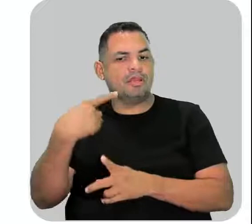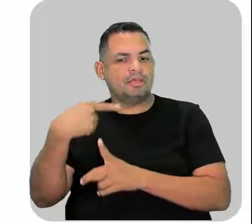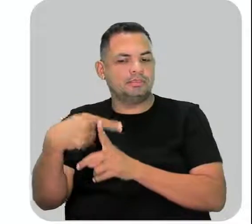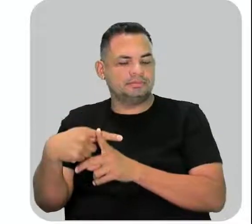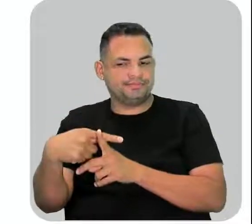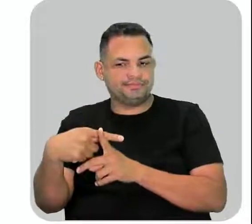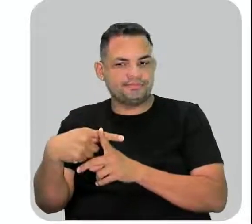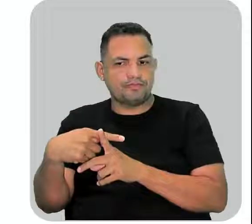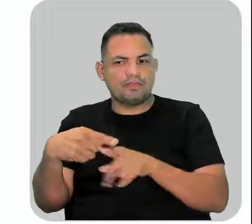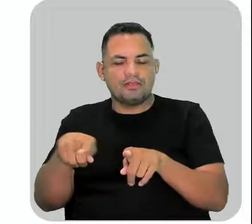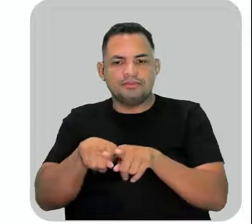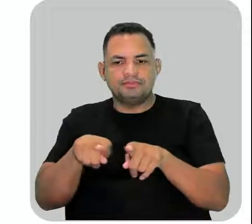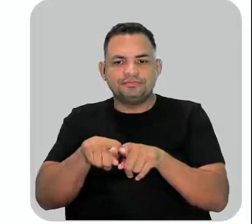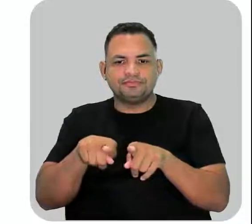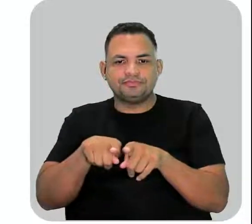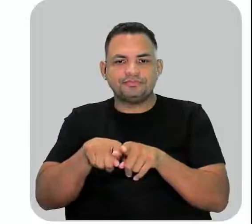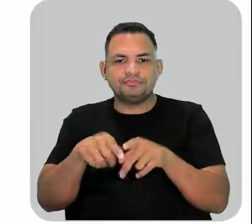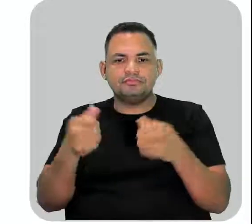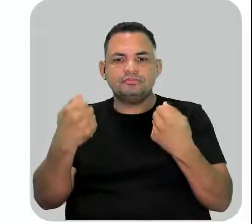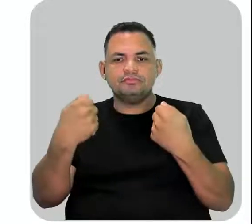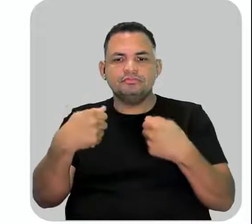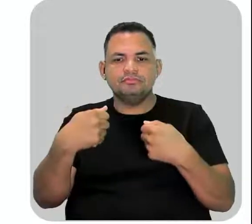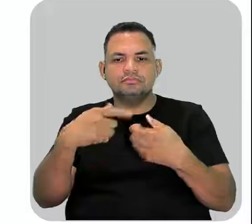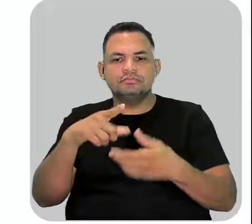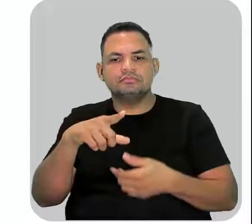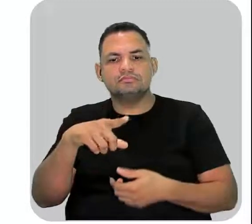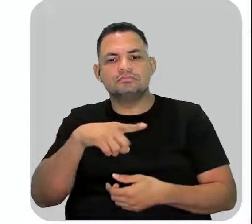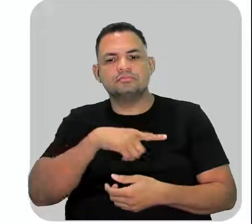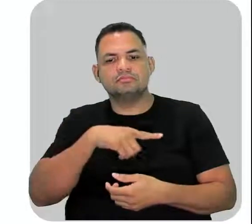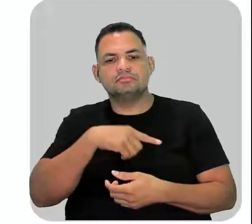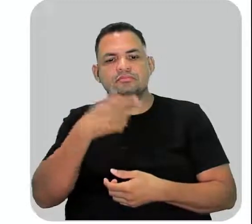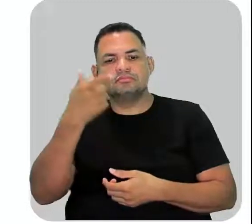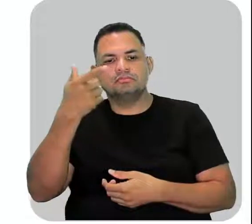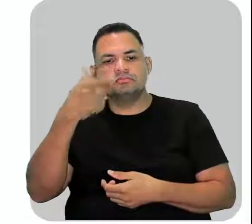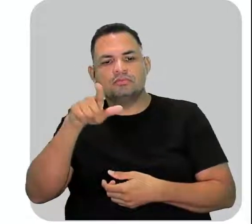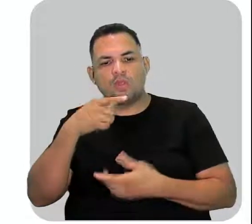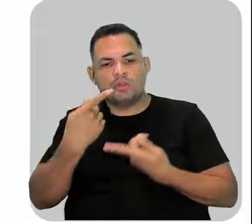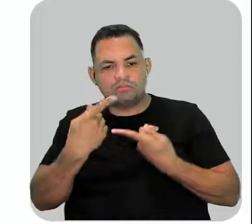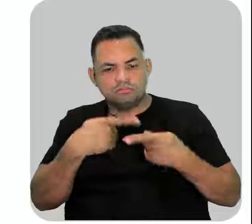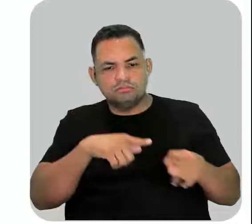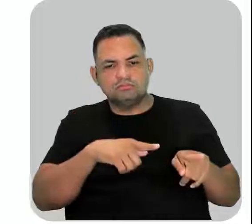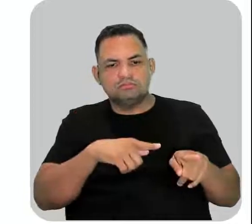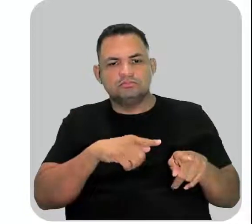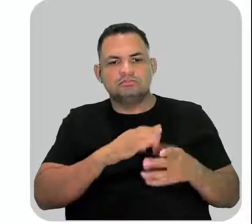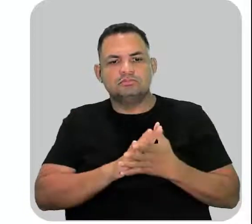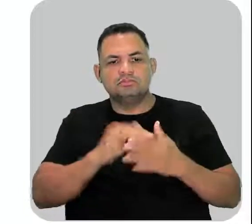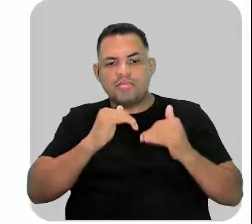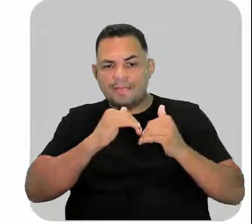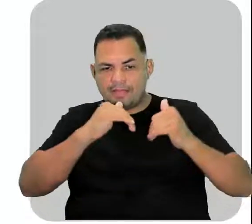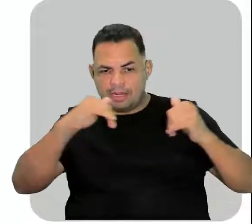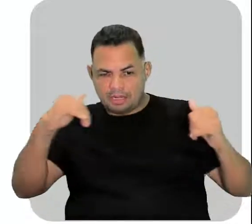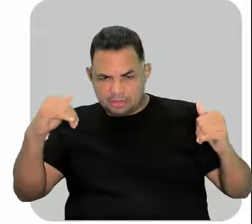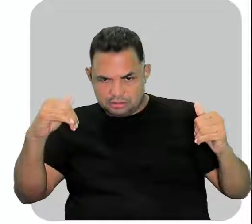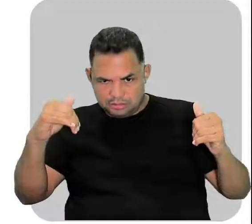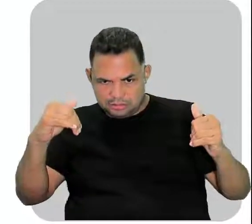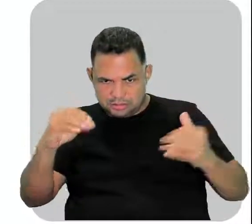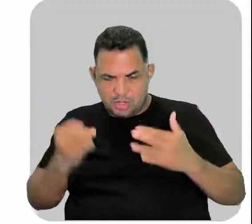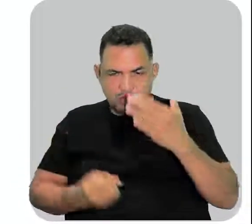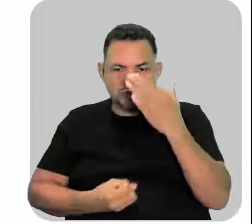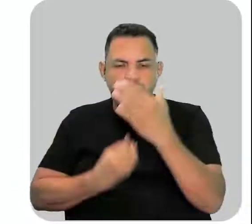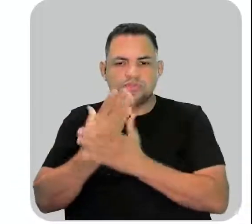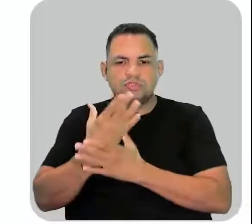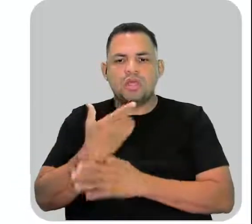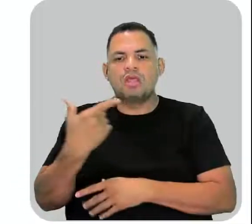adição, também pode sofrer outro ataque, ser rompida e dar origem a